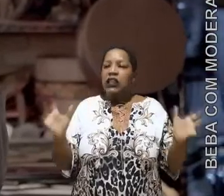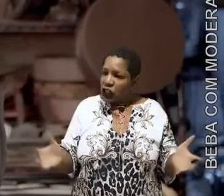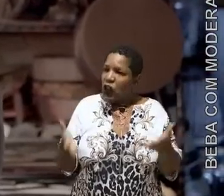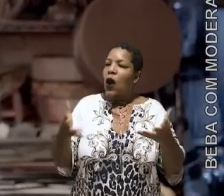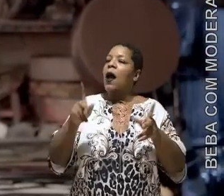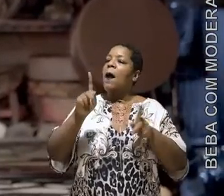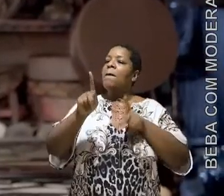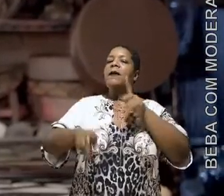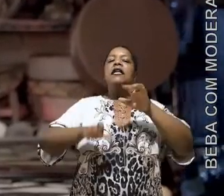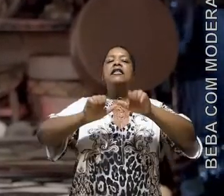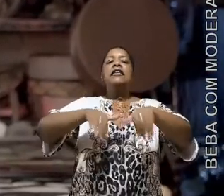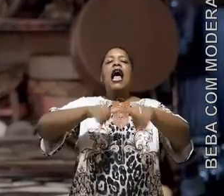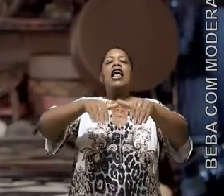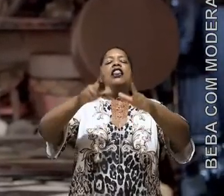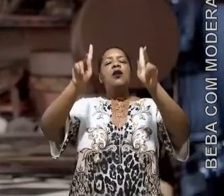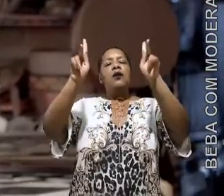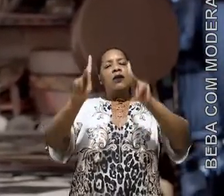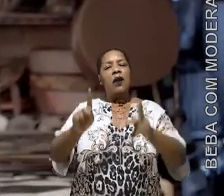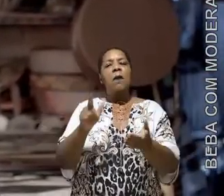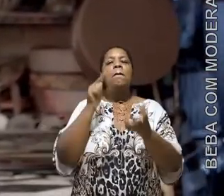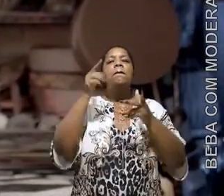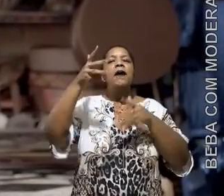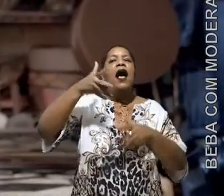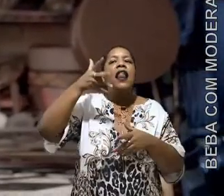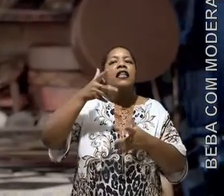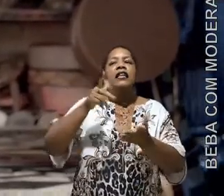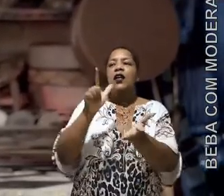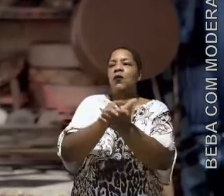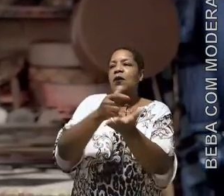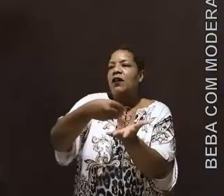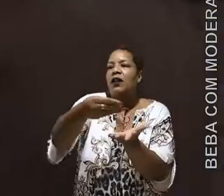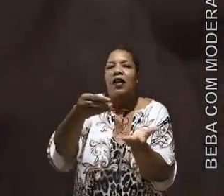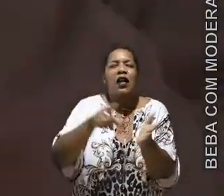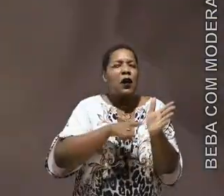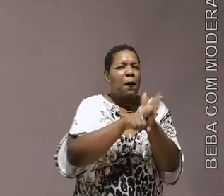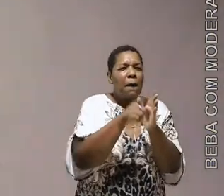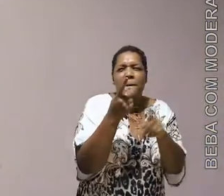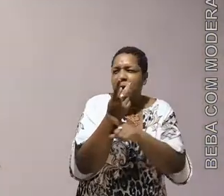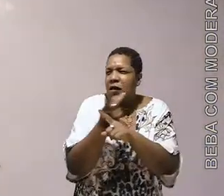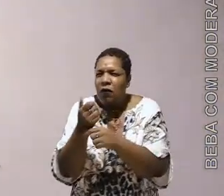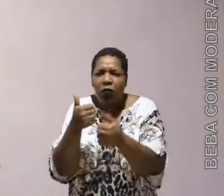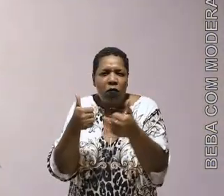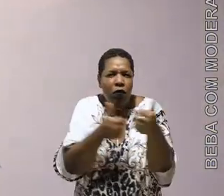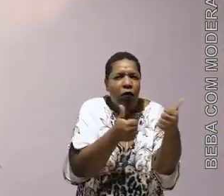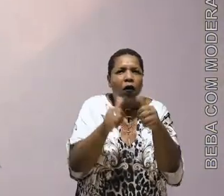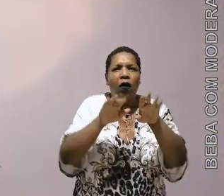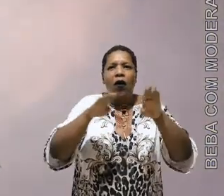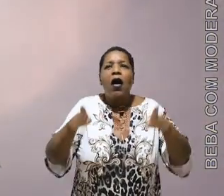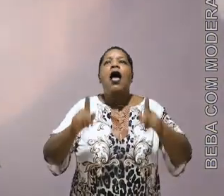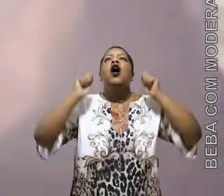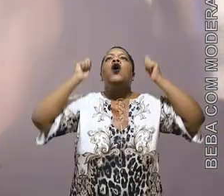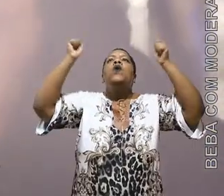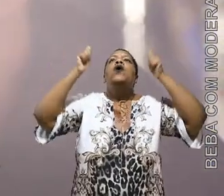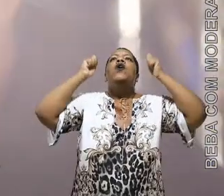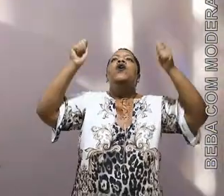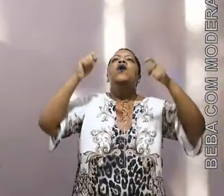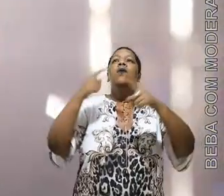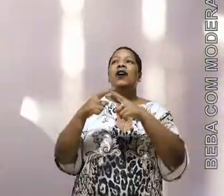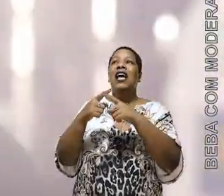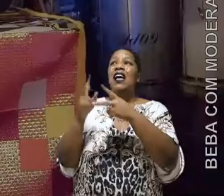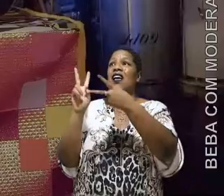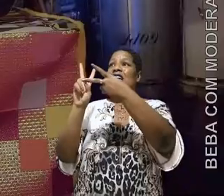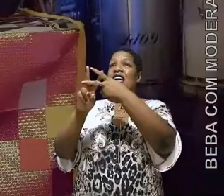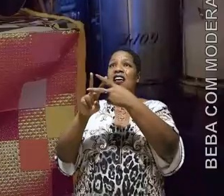Popular preocupados promovemos passeatas pacíficas palestras completamos que passamos perseguições feridos por praças palcos